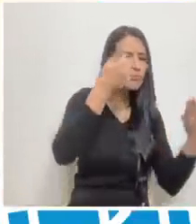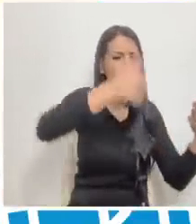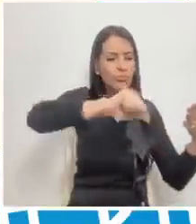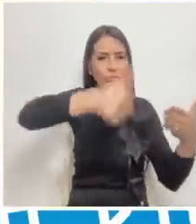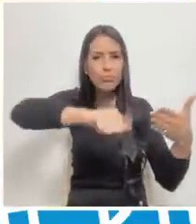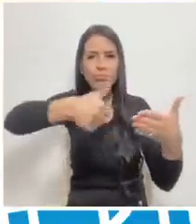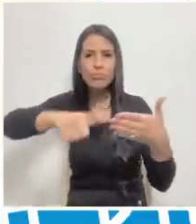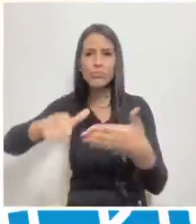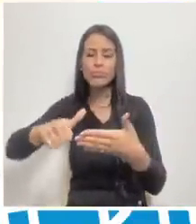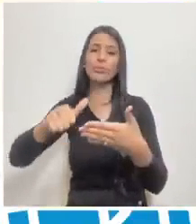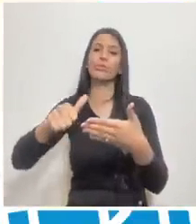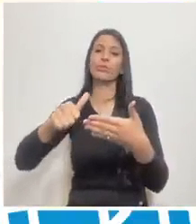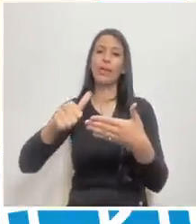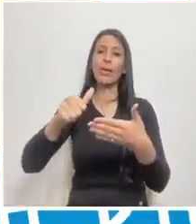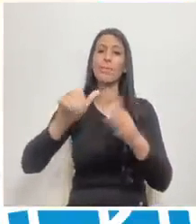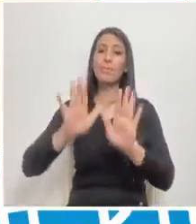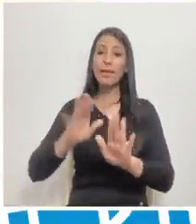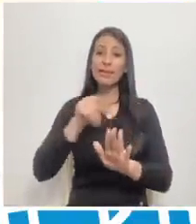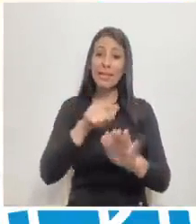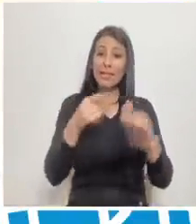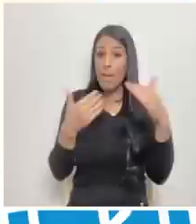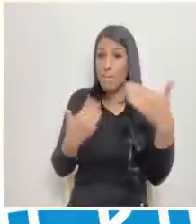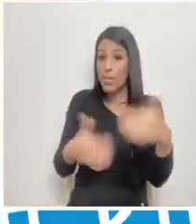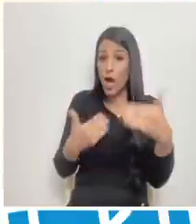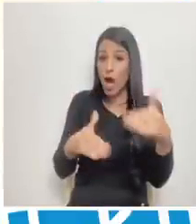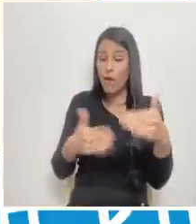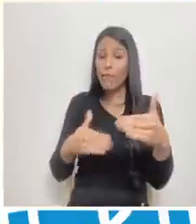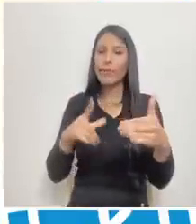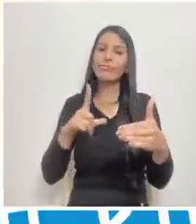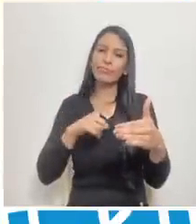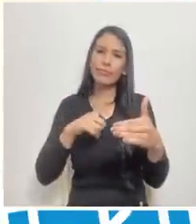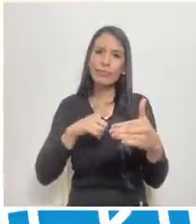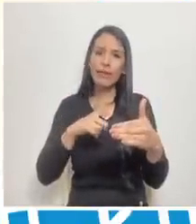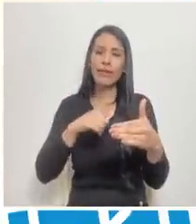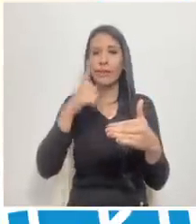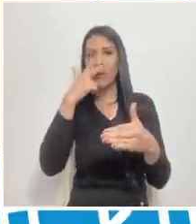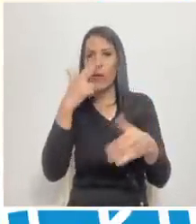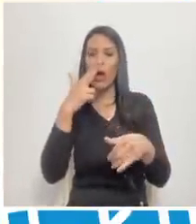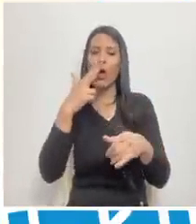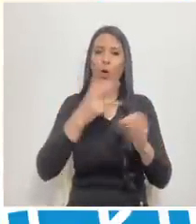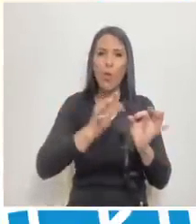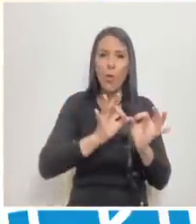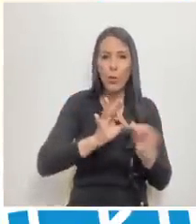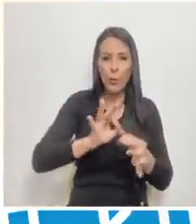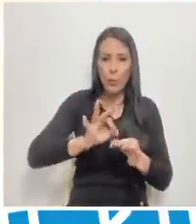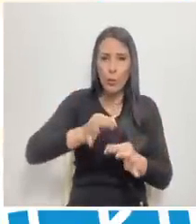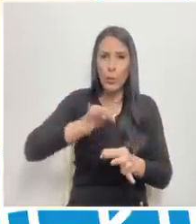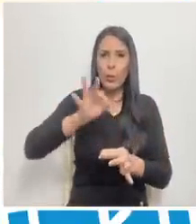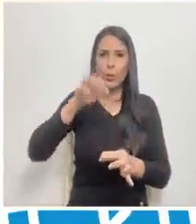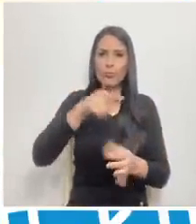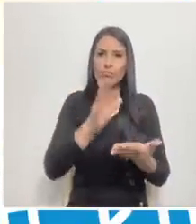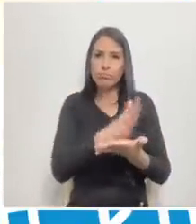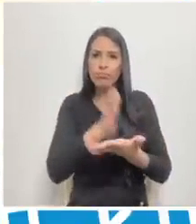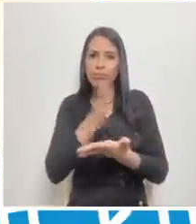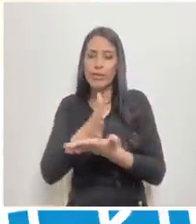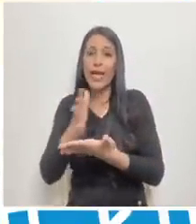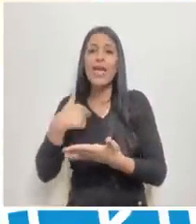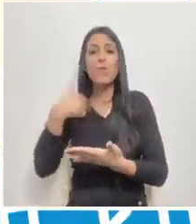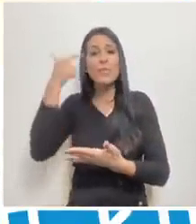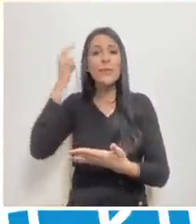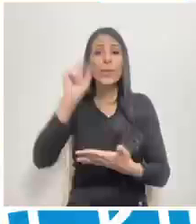para que essa prova tenha um tamanho razoável, eu pensaria que os cadernos de prova poderiam ter língua